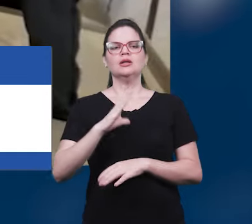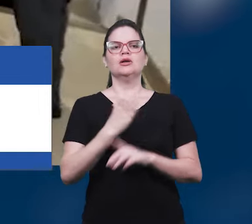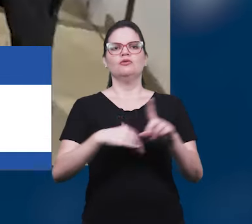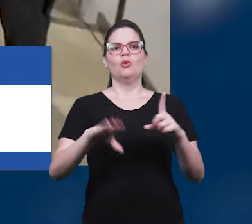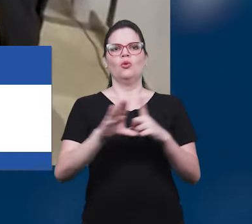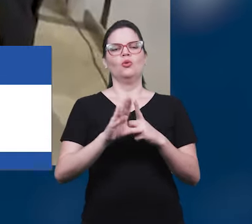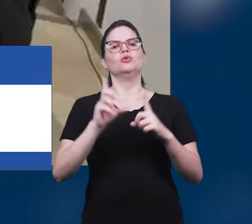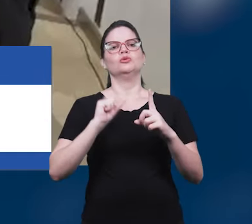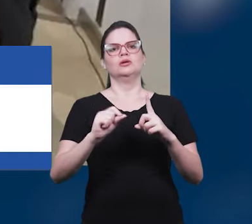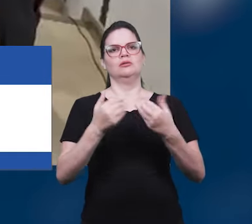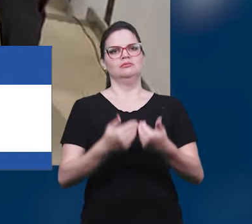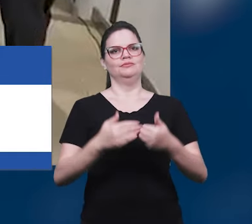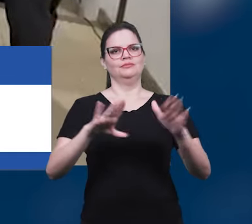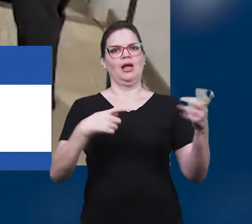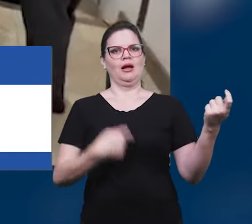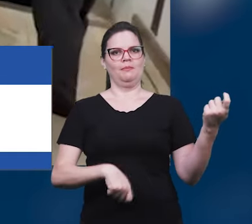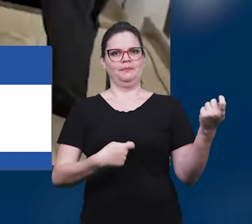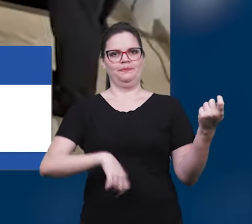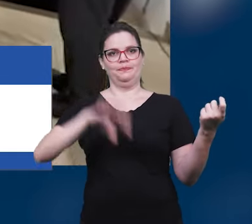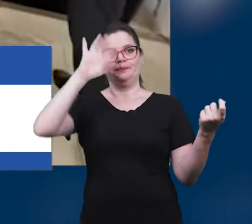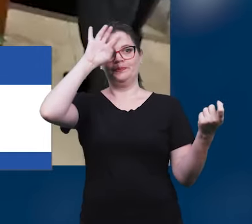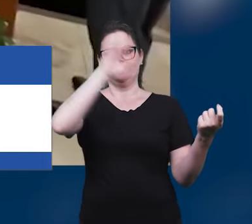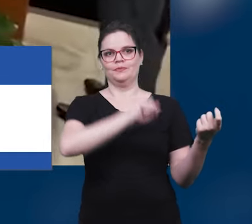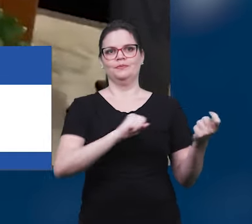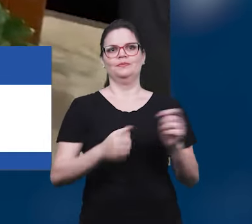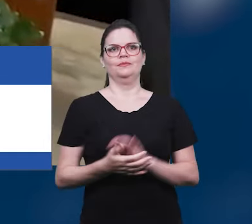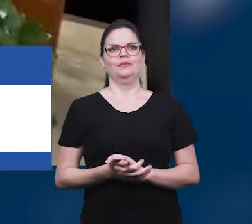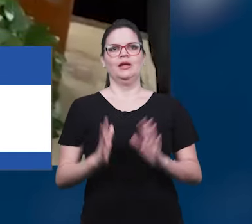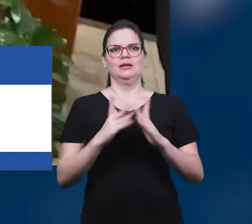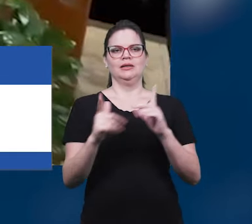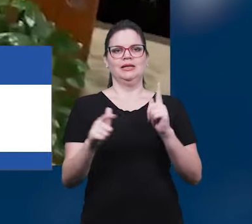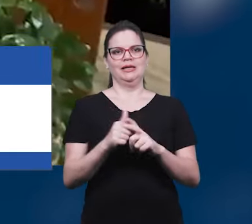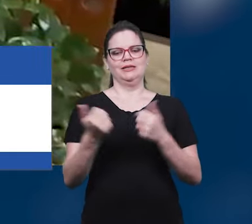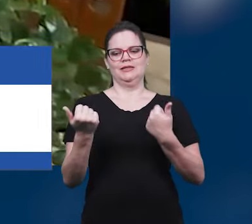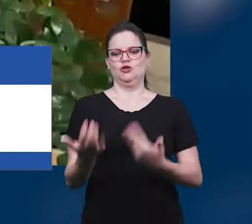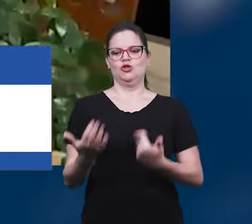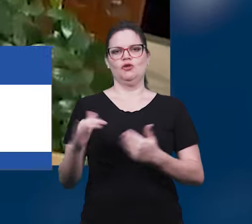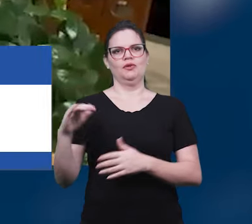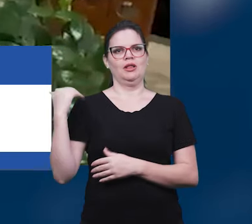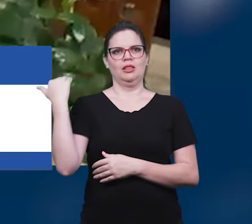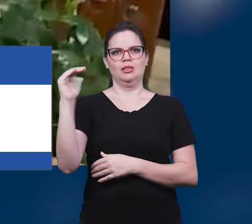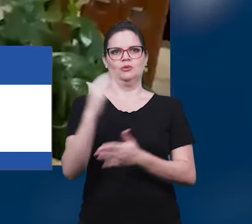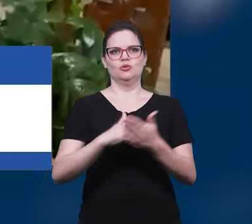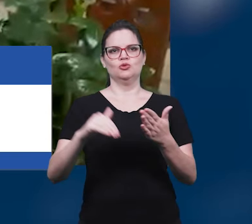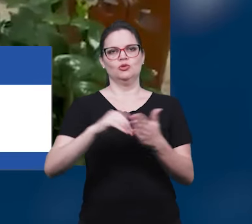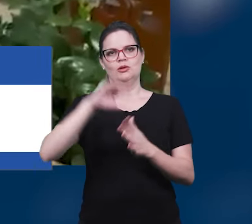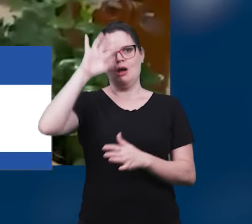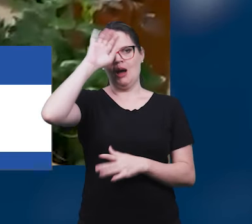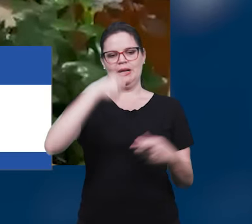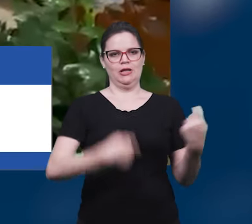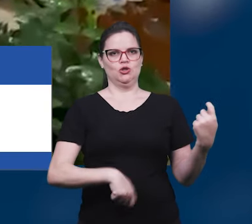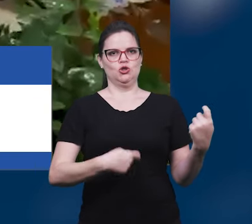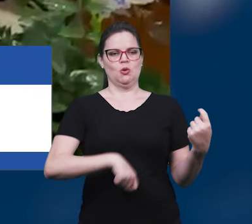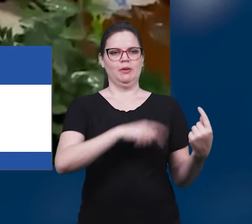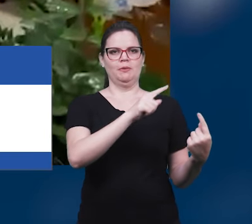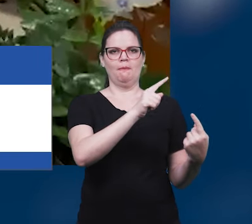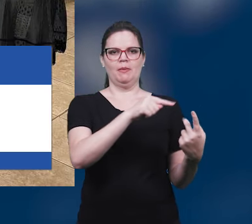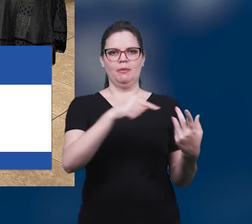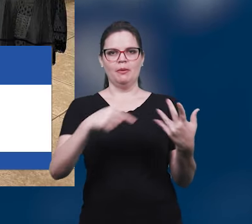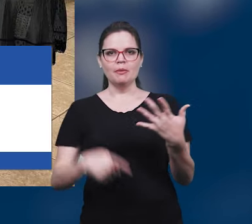projeto aprendiz na eem de Vila Amim crianças jovens e adultos estão aprendendo instrumentos para o louvor da casa do